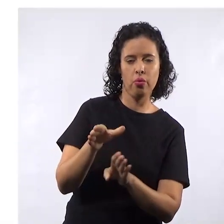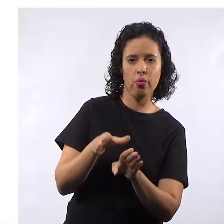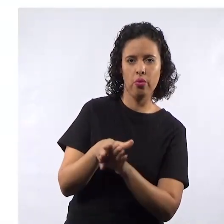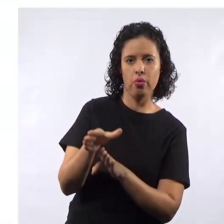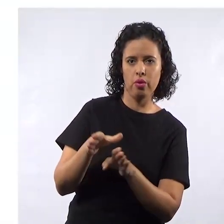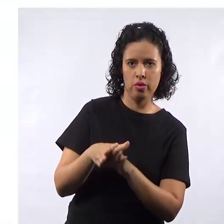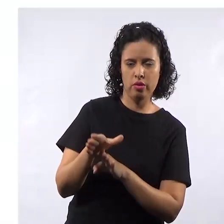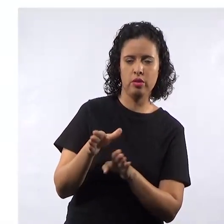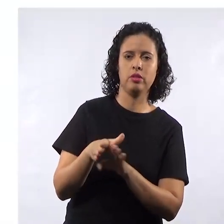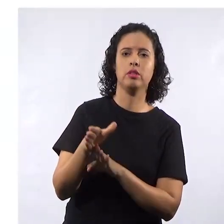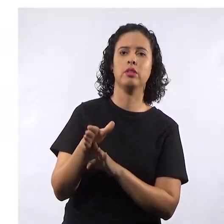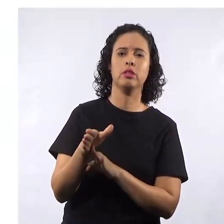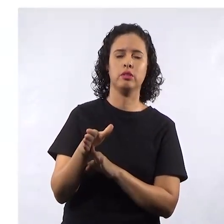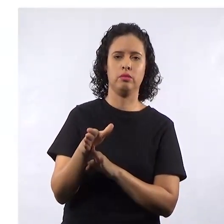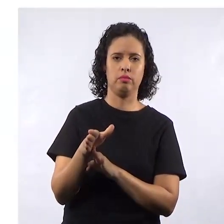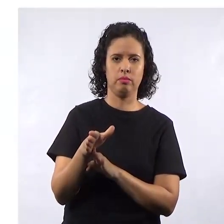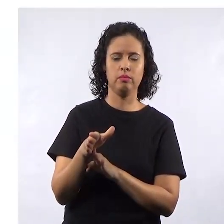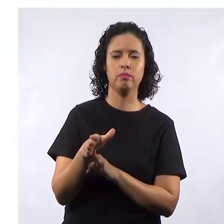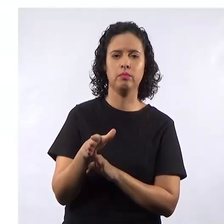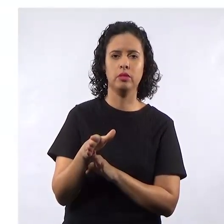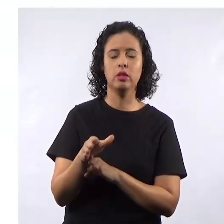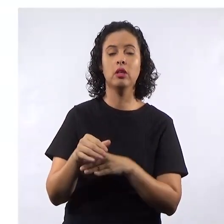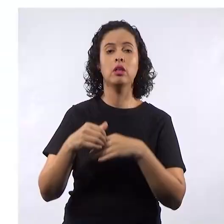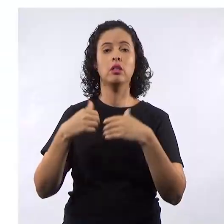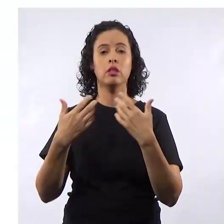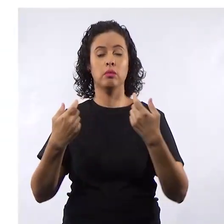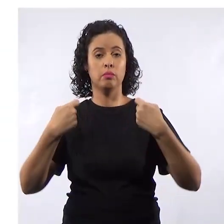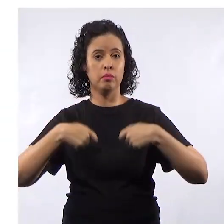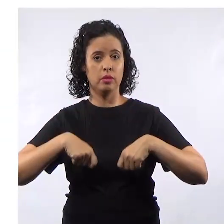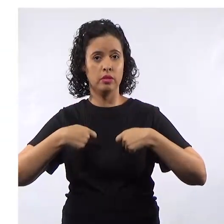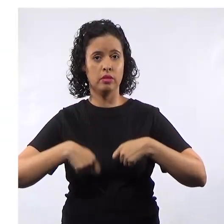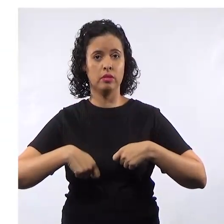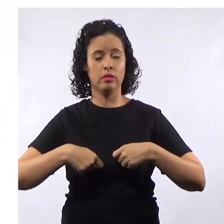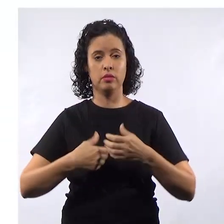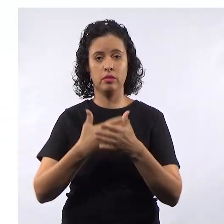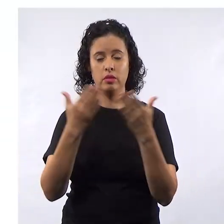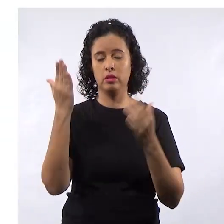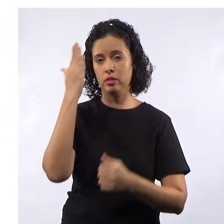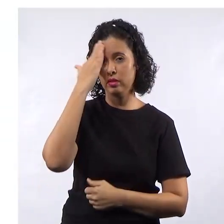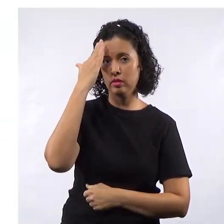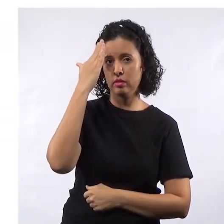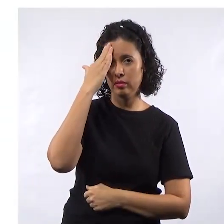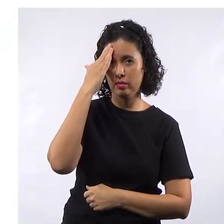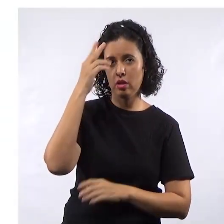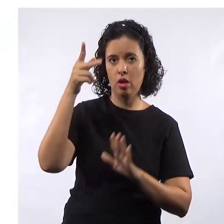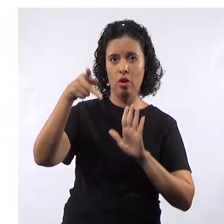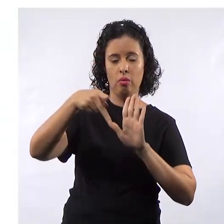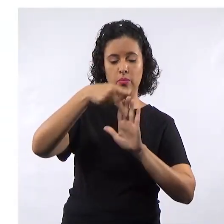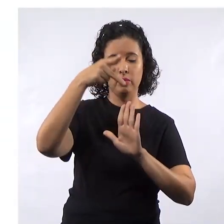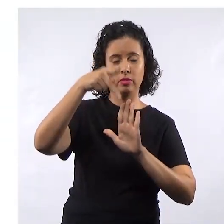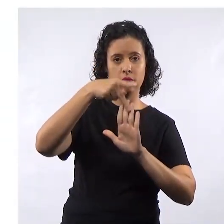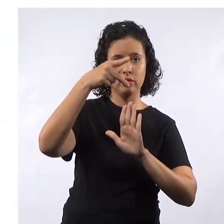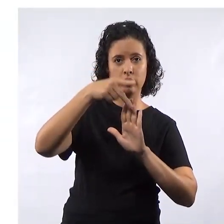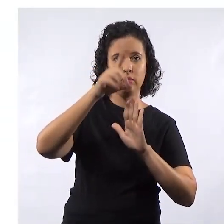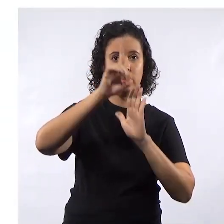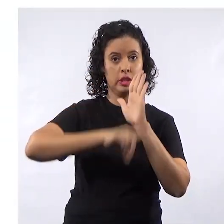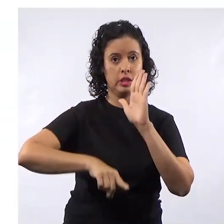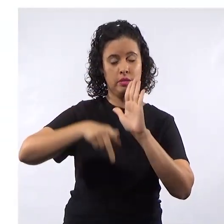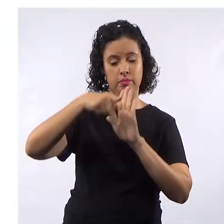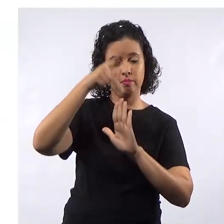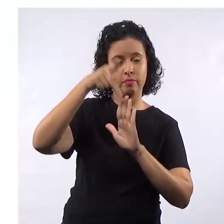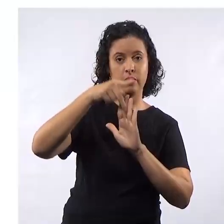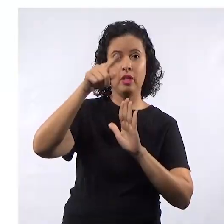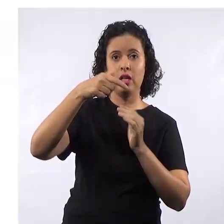serão traduzidos pela legislação. Ou seja, eu preciso que vocês saibam, gente, que os princípios gerais do direito, eles são